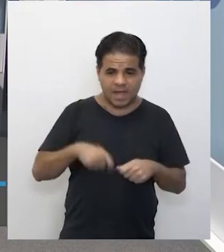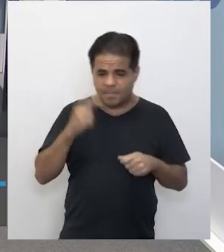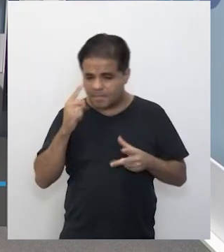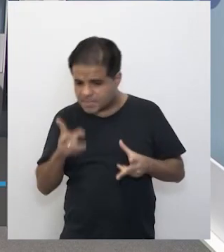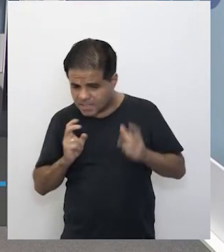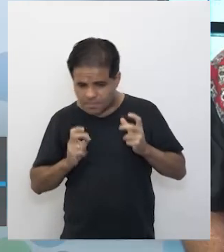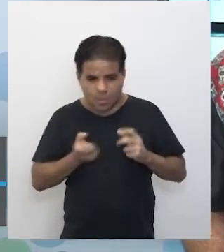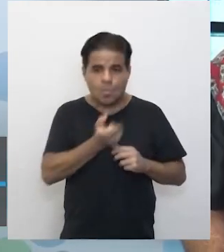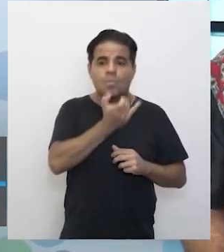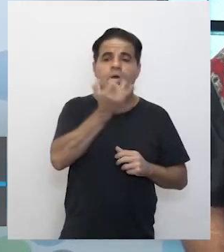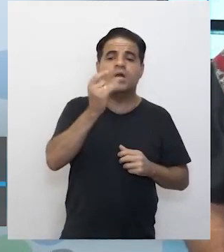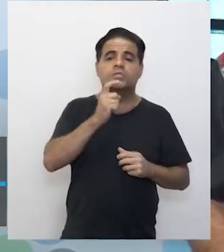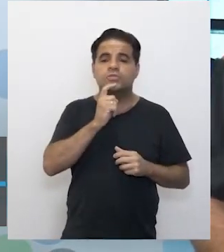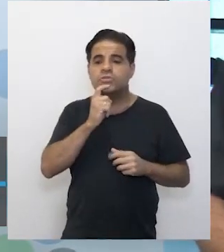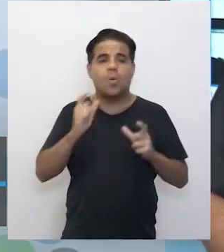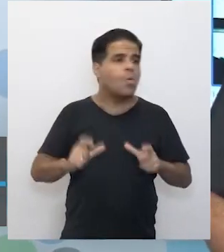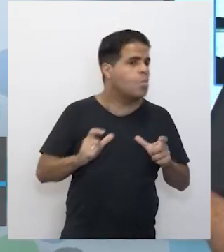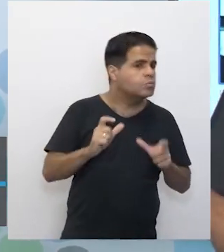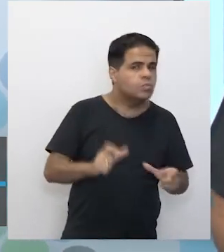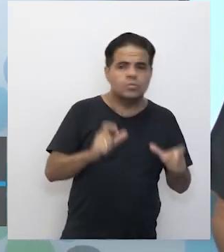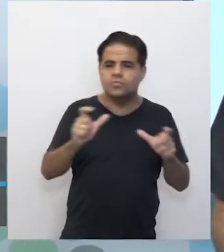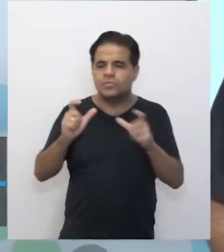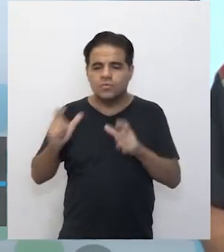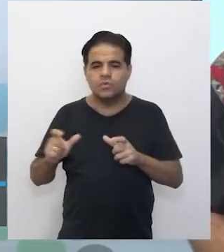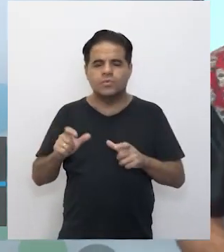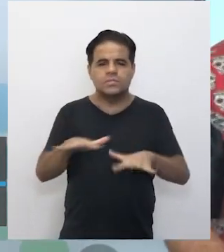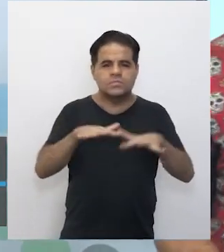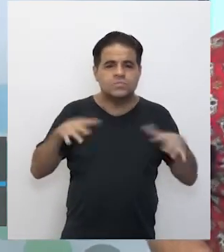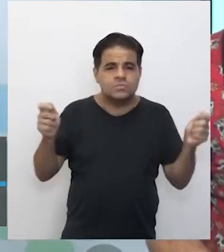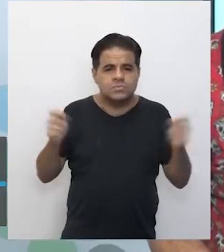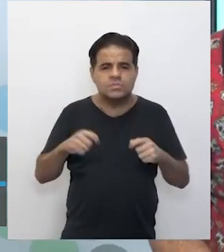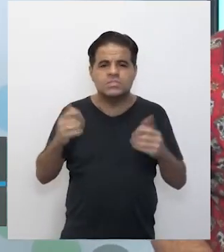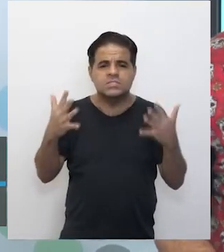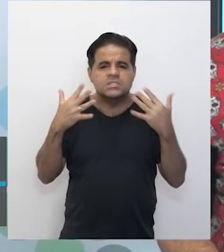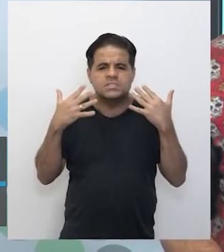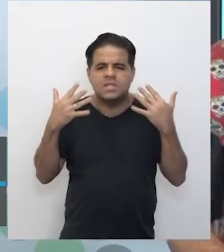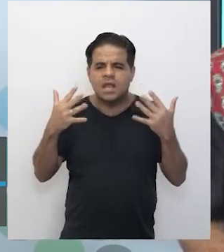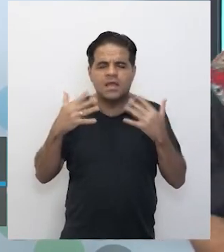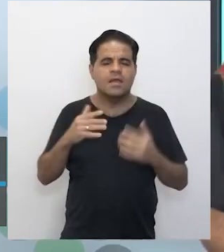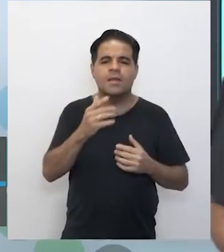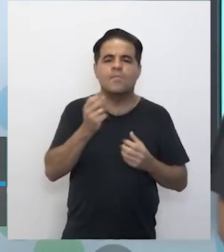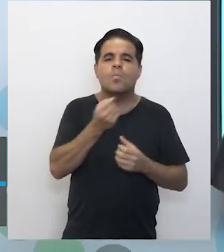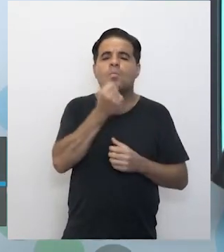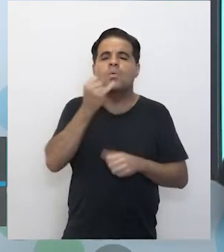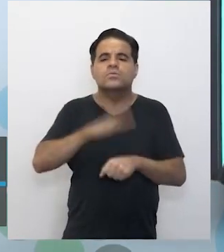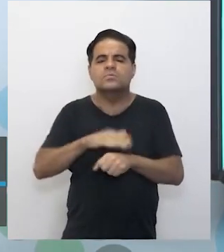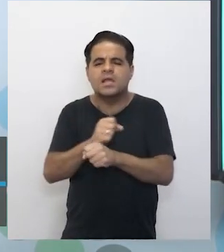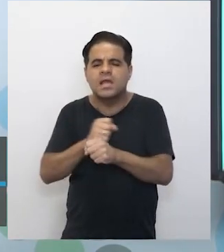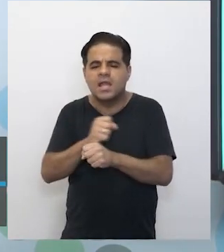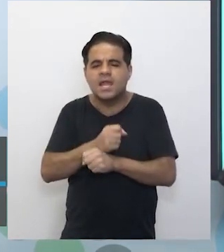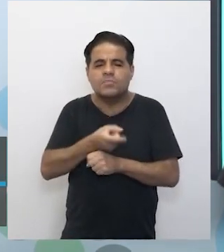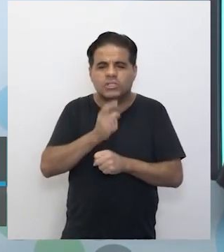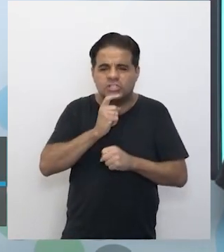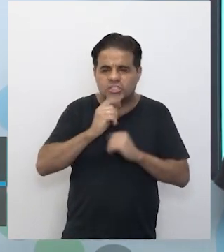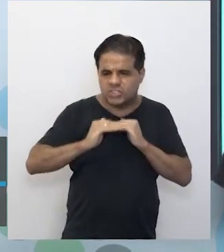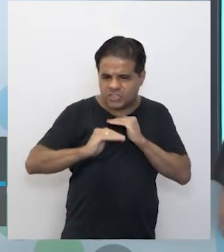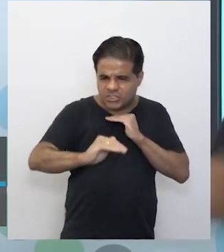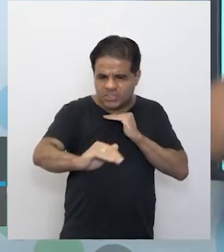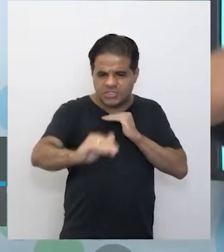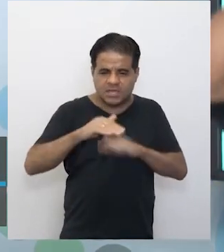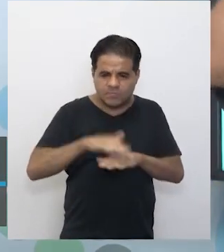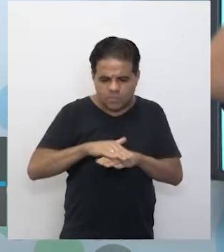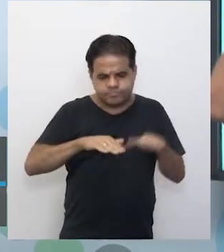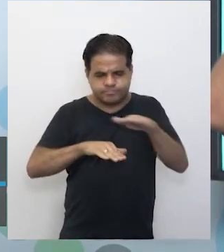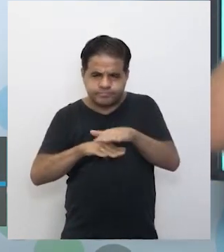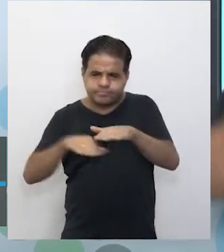gelo tinha naquela época, onde tinha gelo, quando não tinha gelo. As condições do clima. Exato. Quanto tempo aquele gelo está lá, né? Quanto gelo, porque as camadas vão se acumulando,